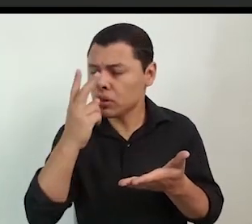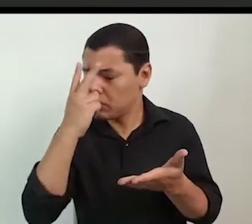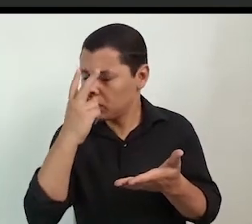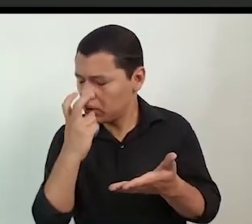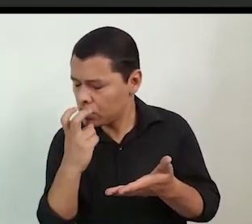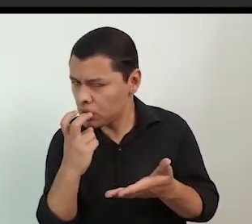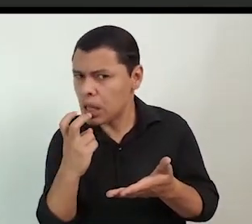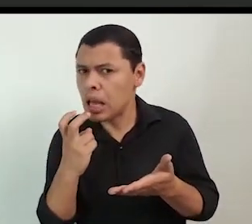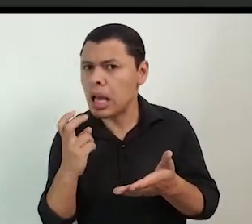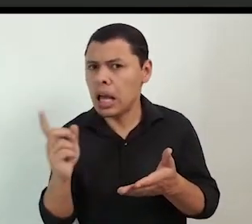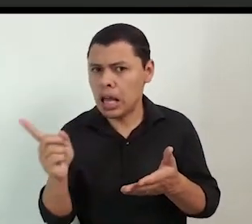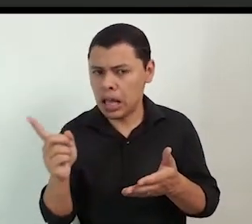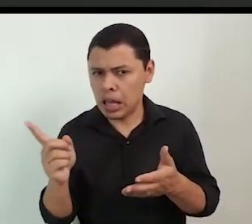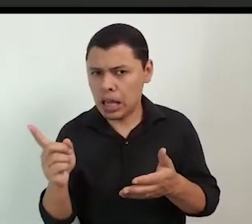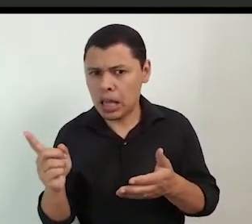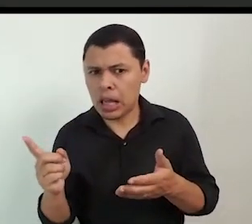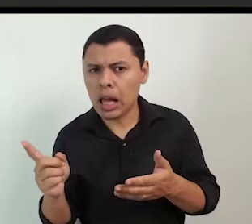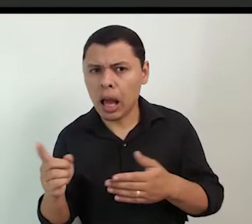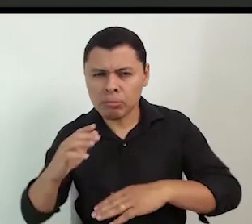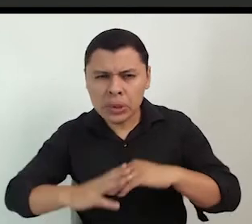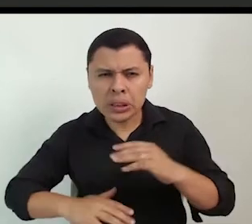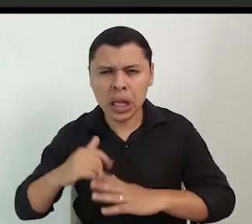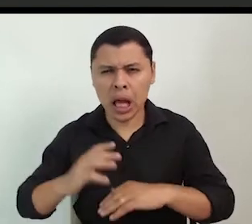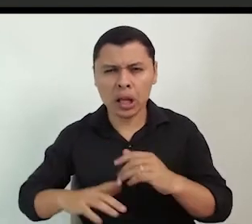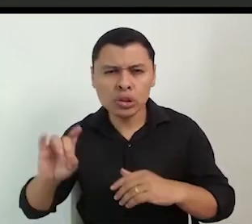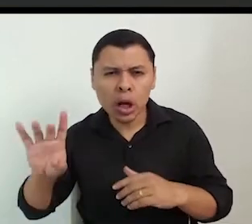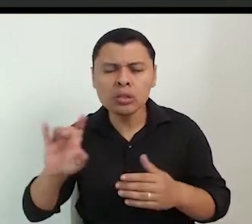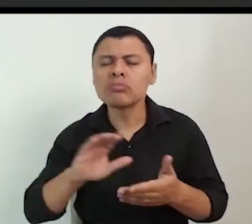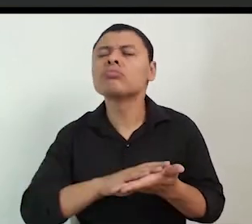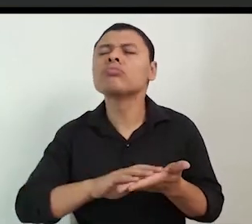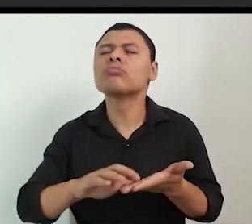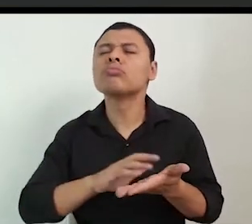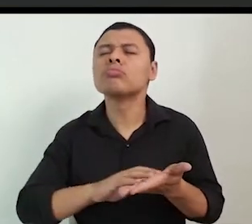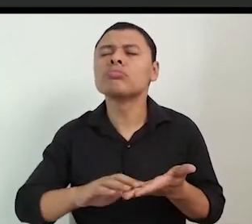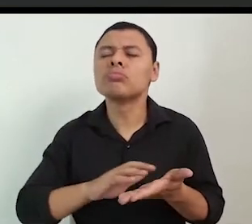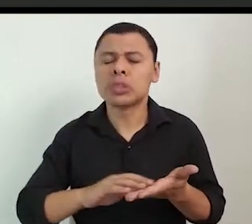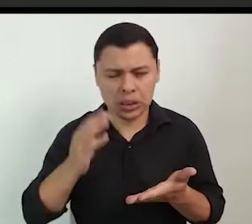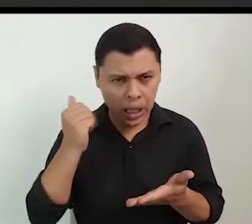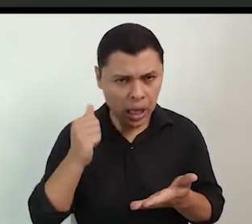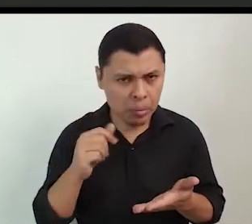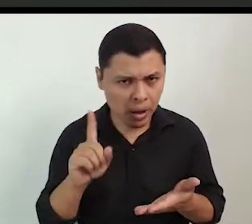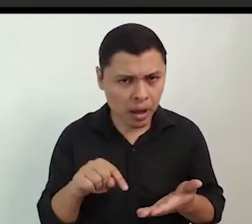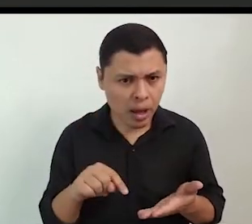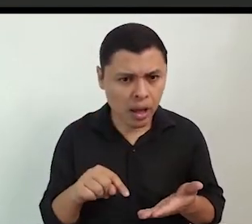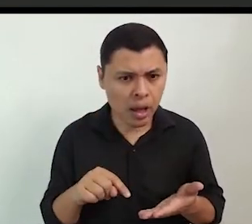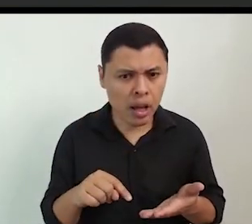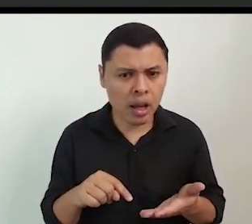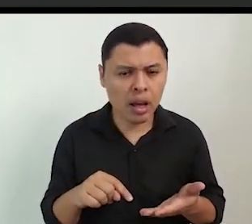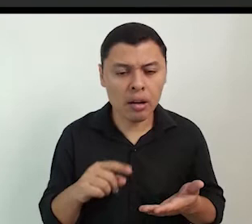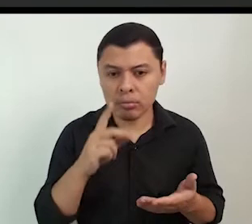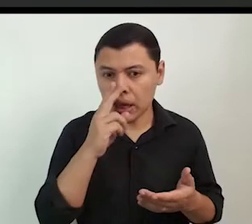ela tem essa habilidade de leitura em braille? Não. Isso seria uma forma